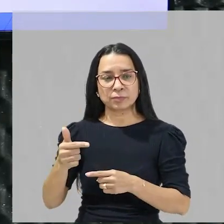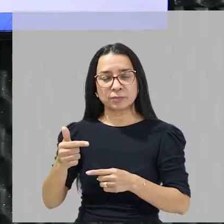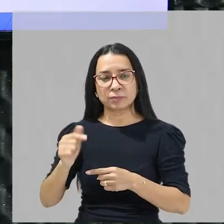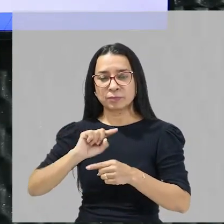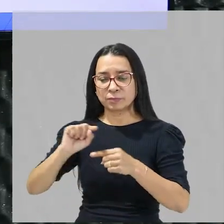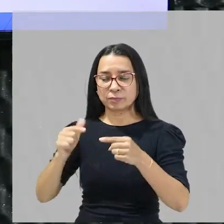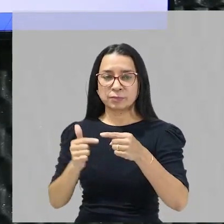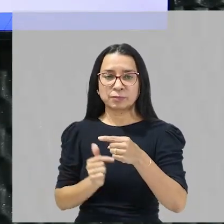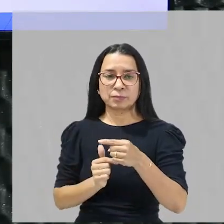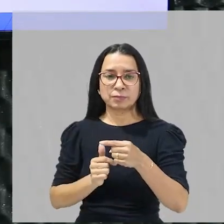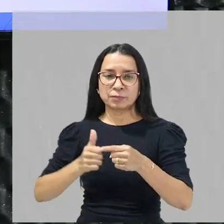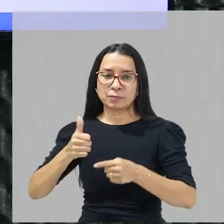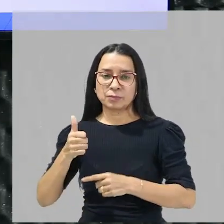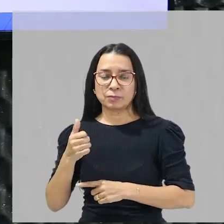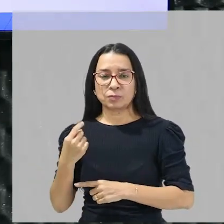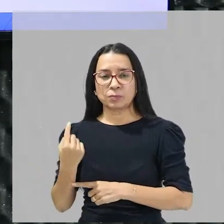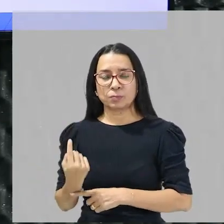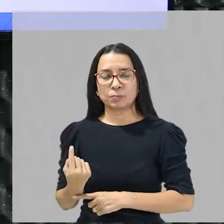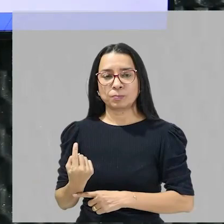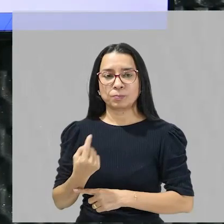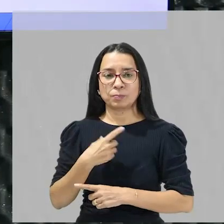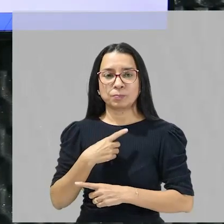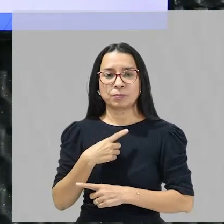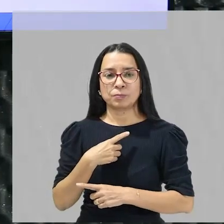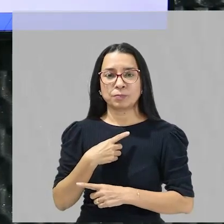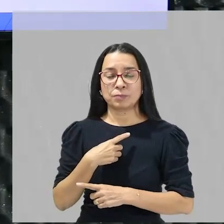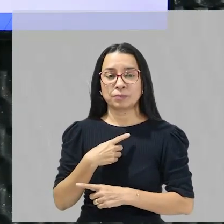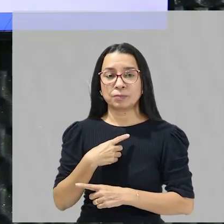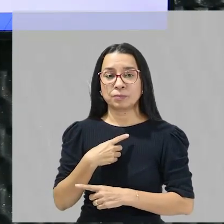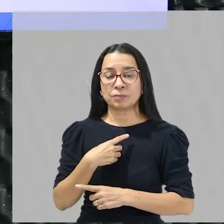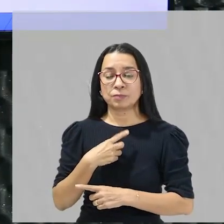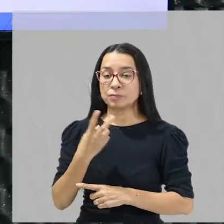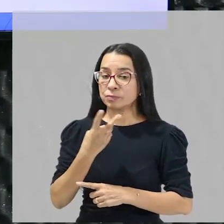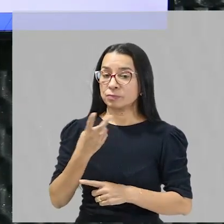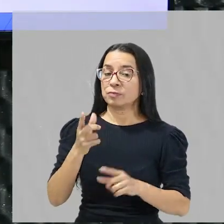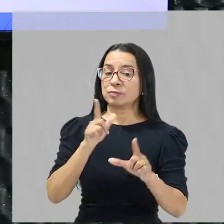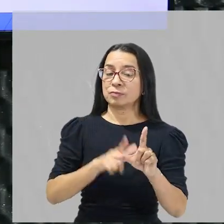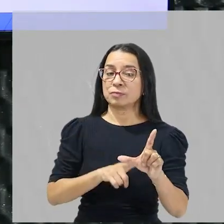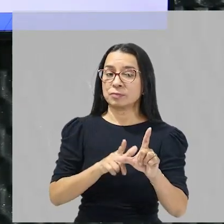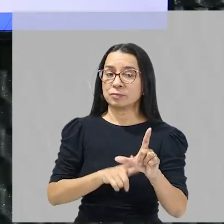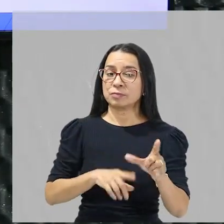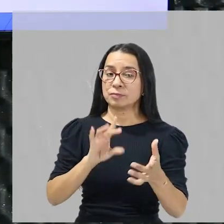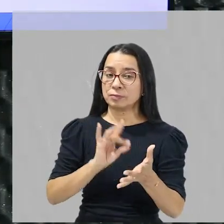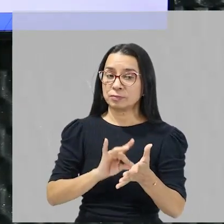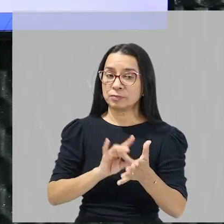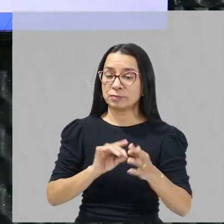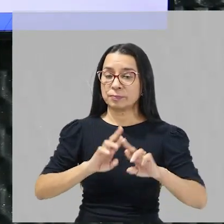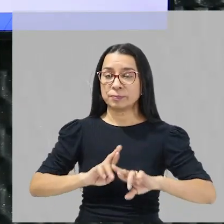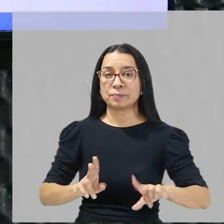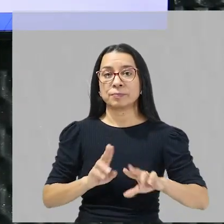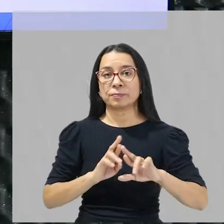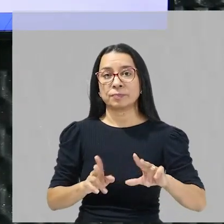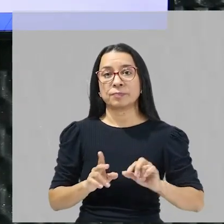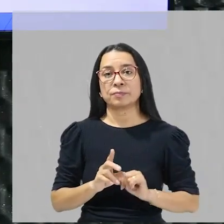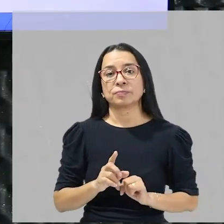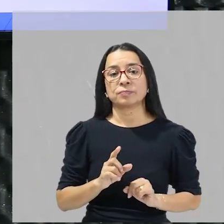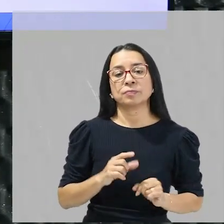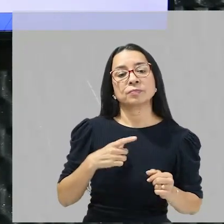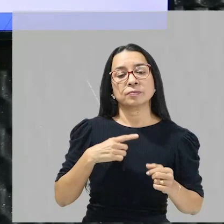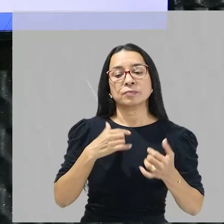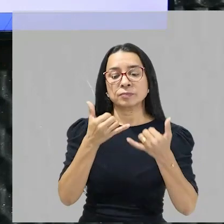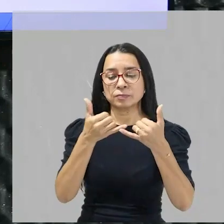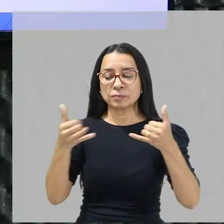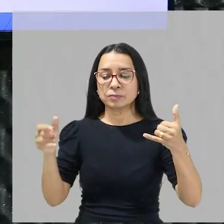Certinho? Então, veja, aqui eu já tenho as minhas duas raízes reais e distintas. Vou colocar essas informações na